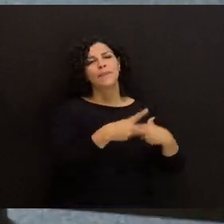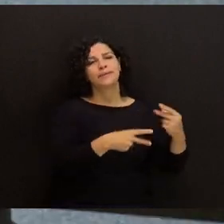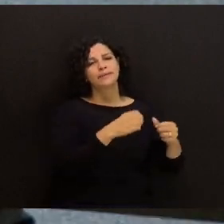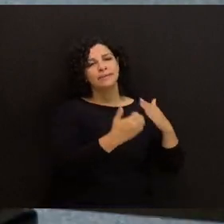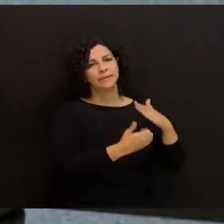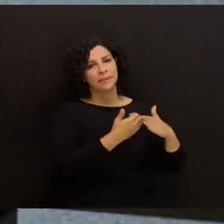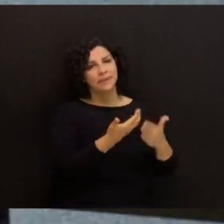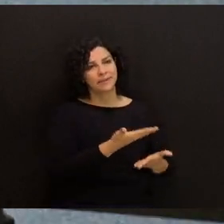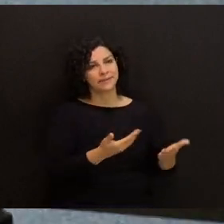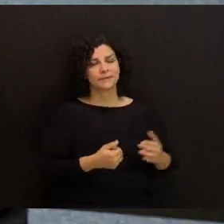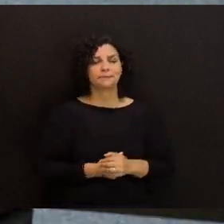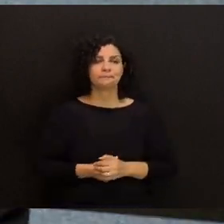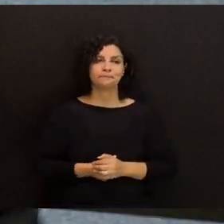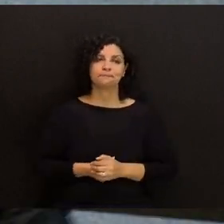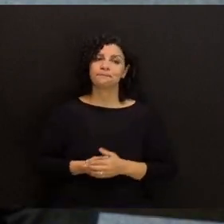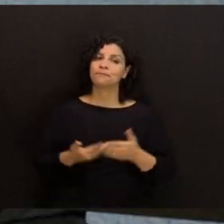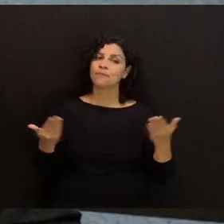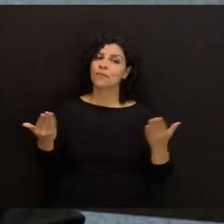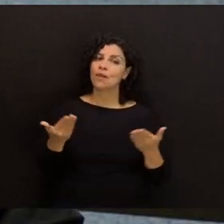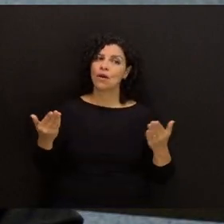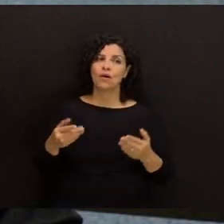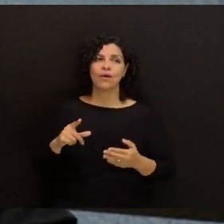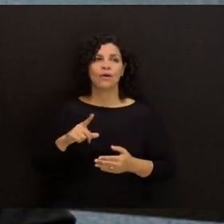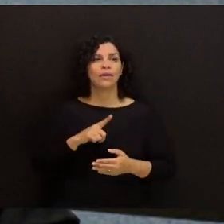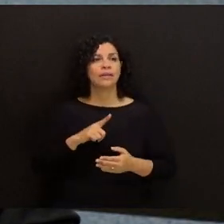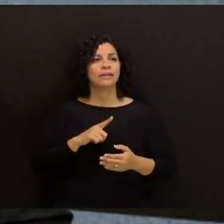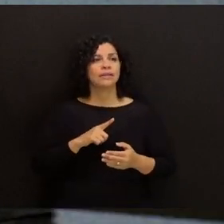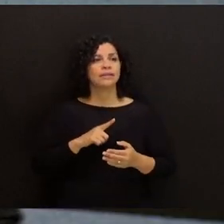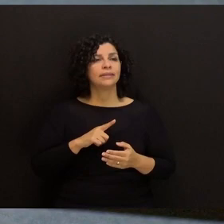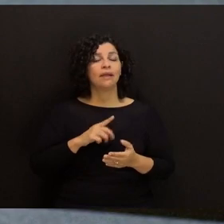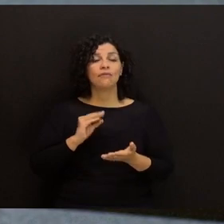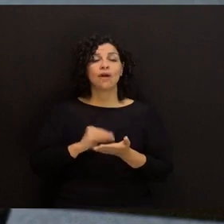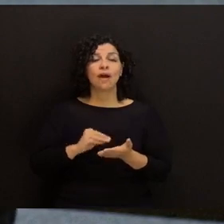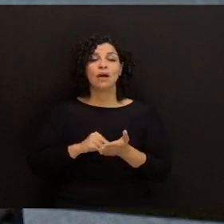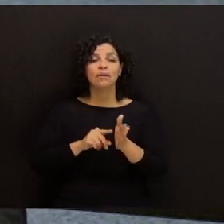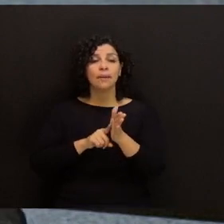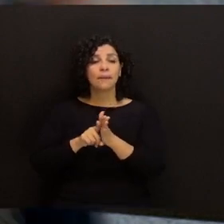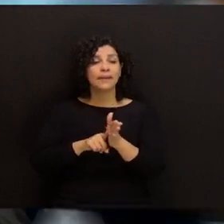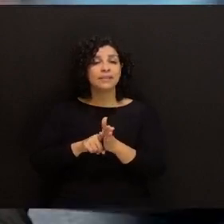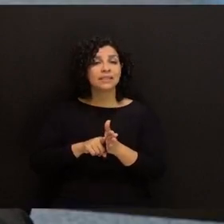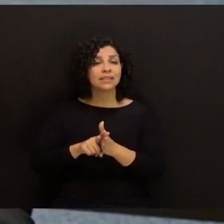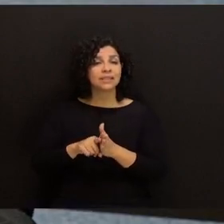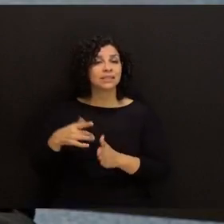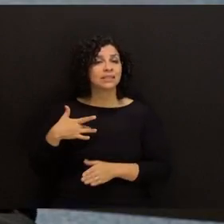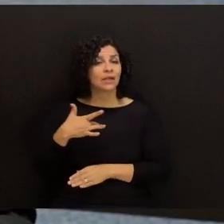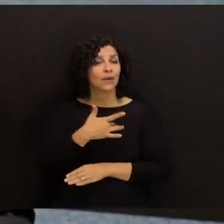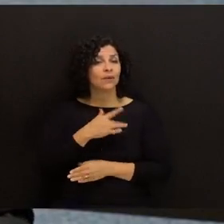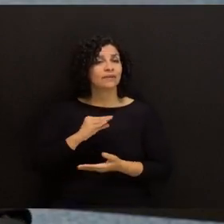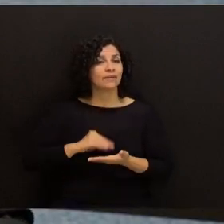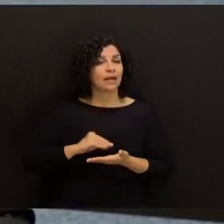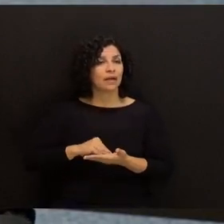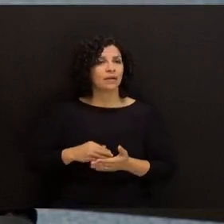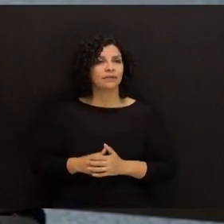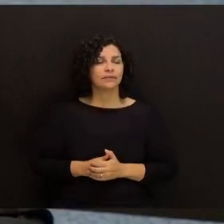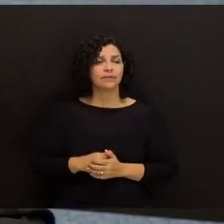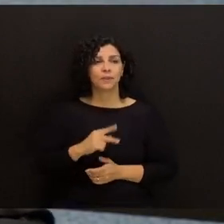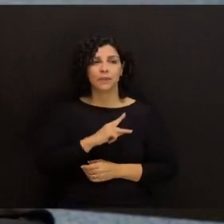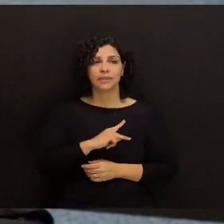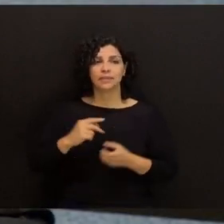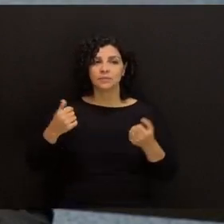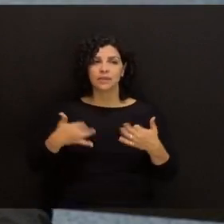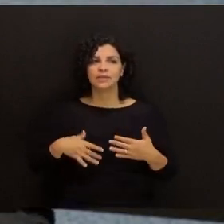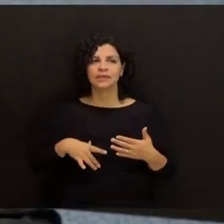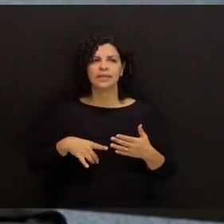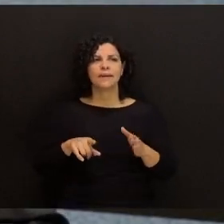enquanto isso não tem mais exames Não só do que o vereador falou que o presidente falou lá em cima ali como